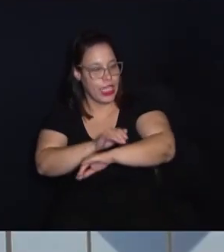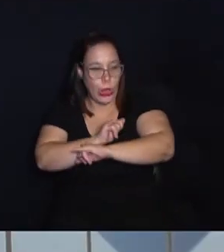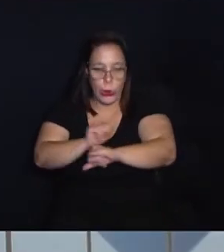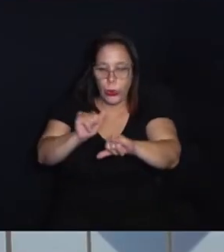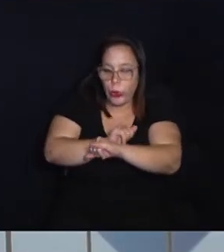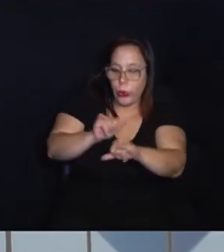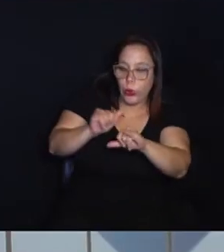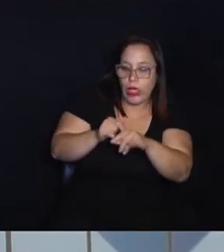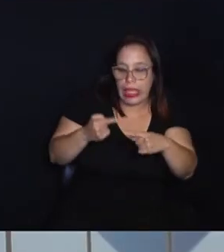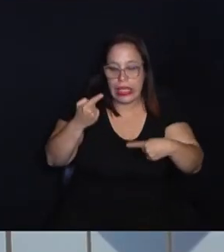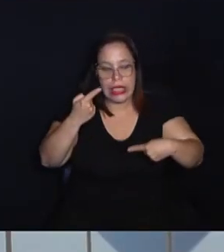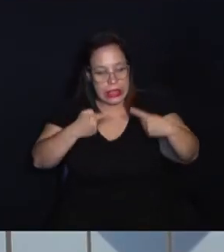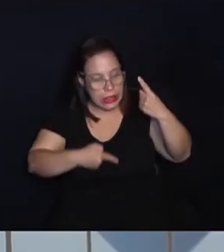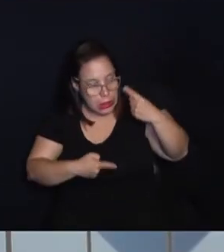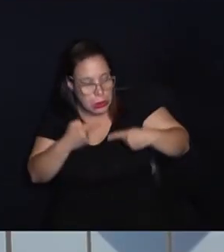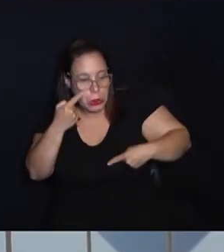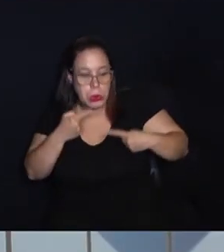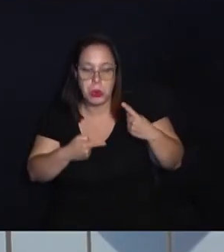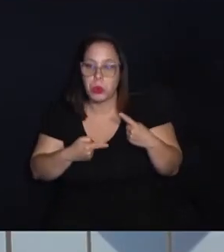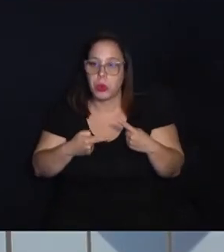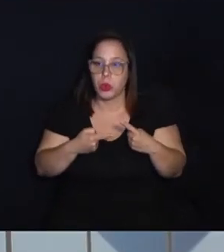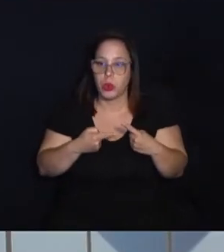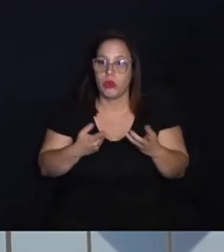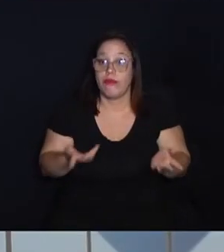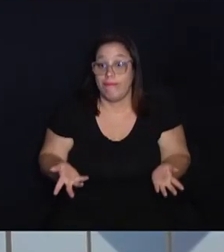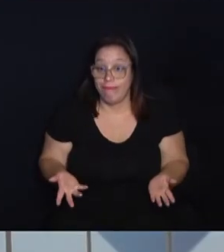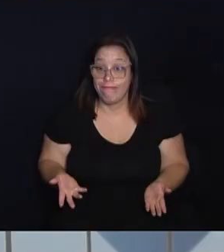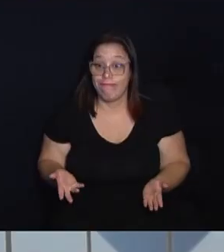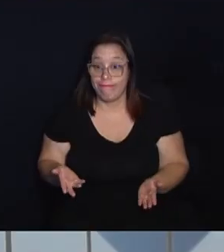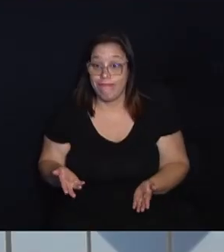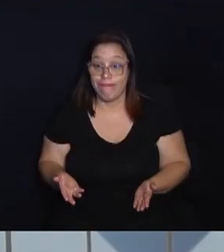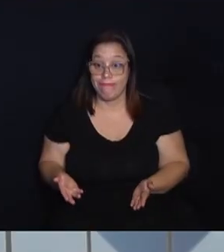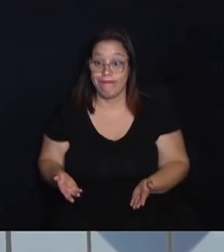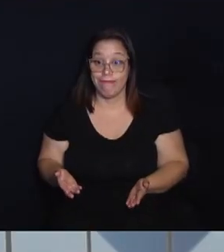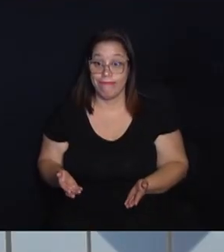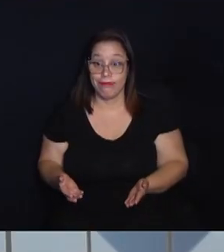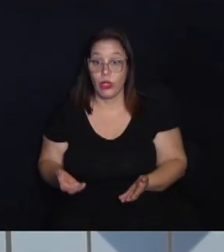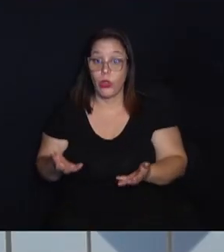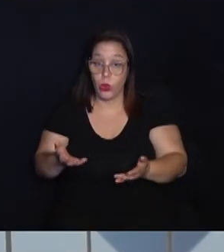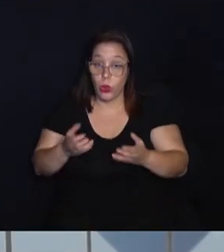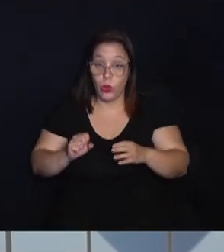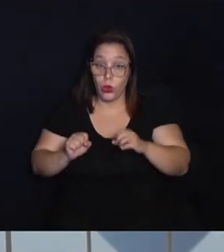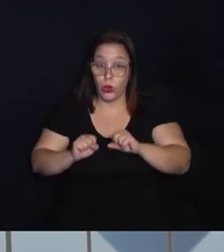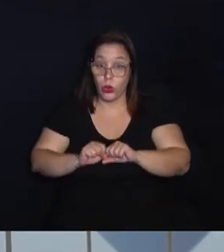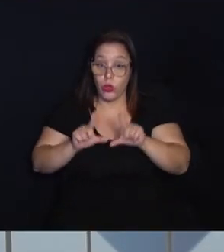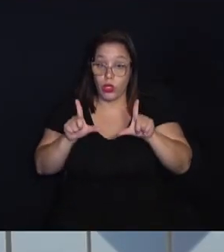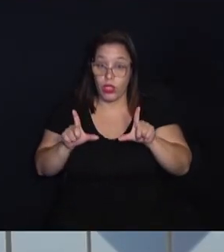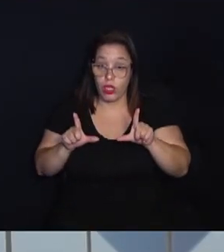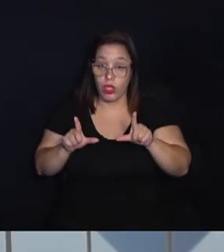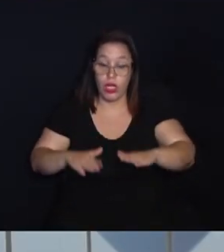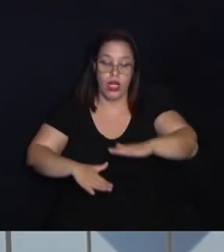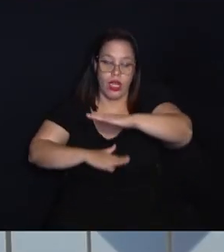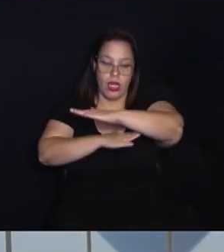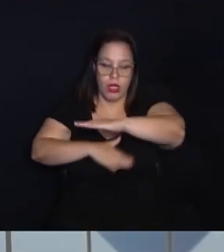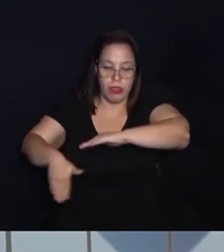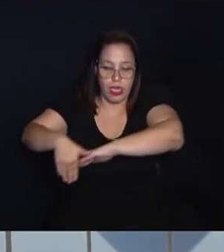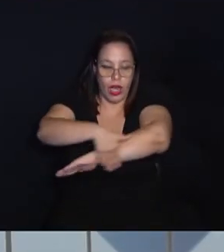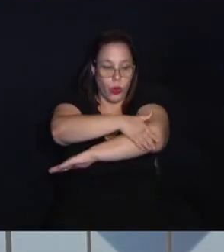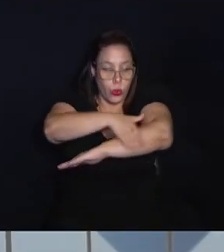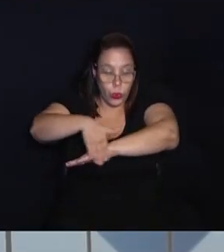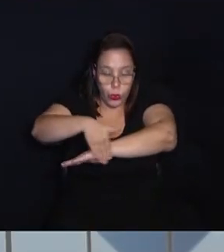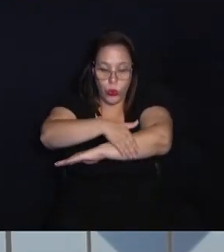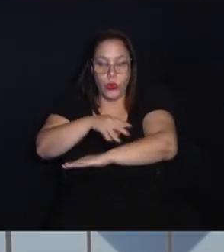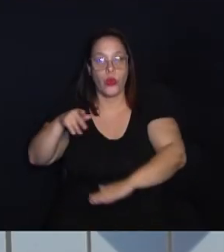Câmara discute, debate, as ações que a gente desenvolve. Nós criamos os programas, por exemplo, Câmara na Rua, que permite